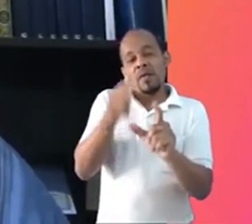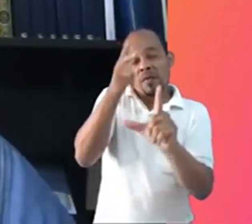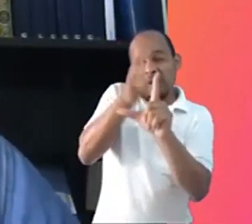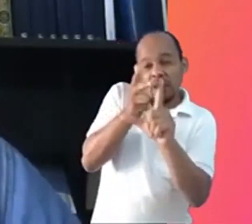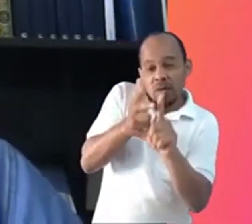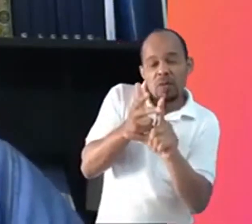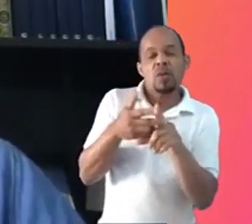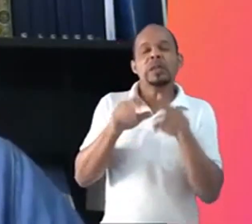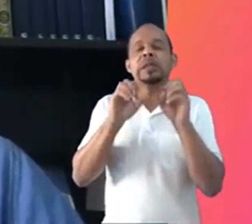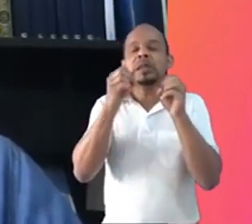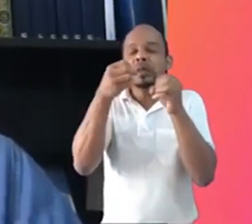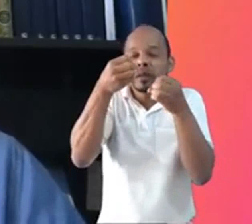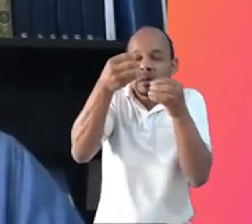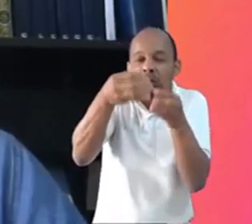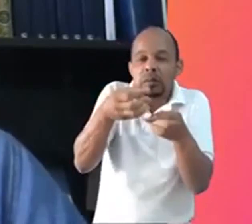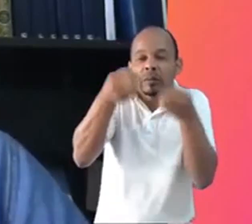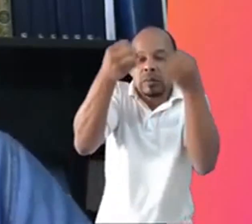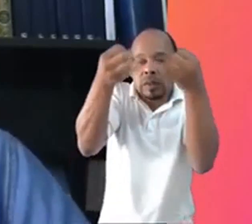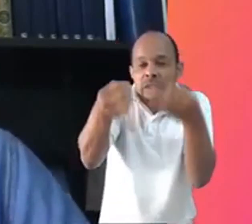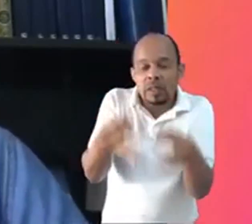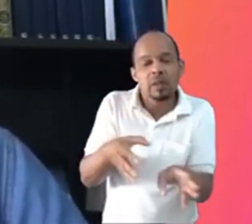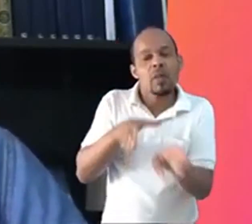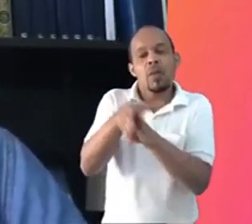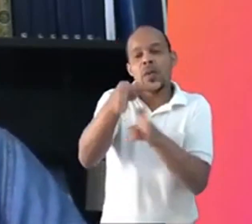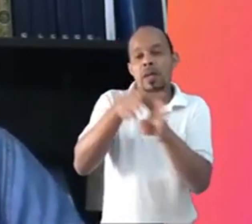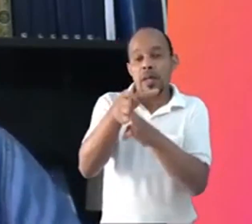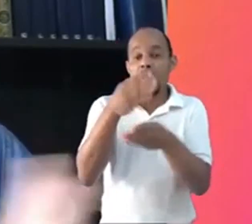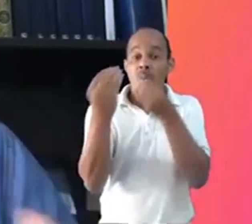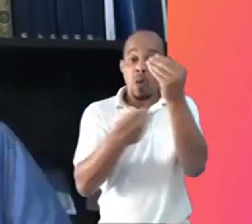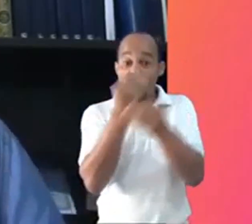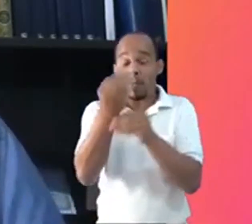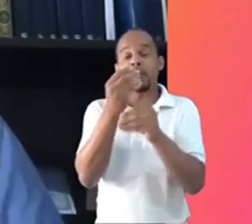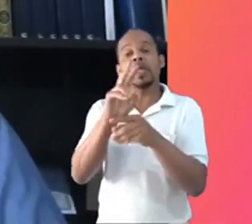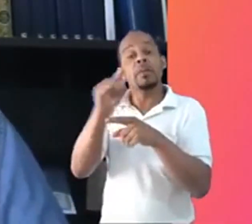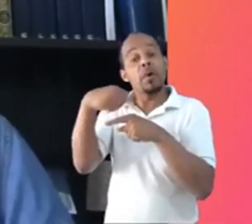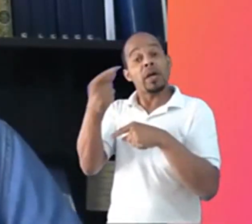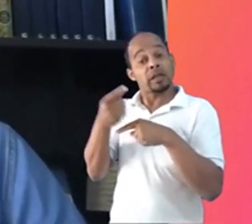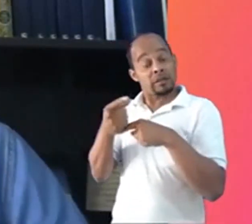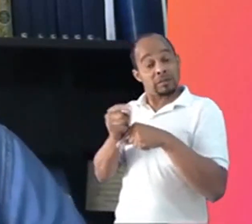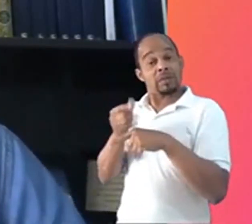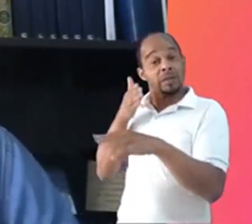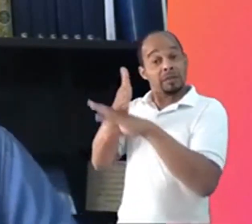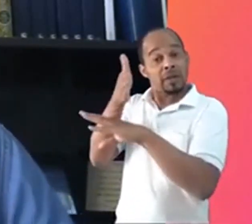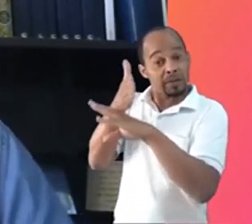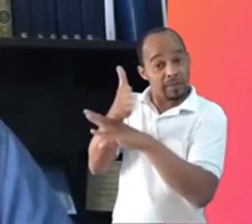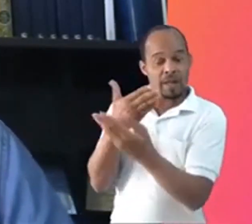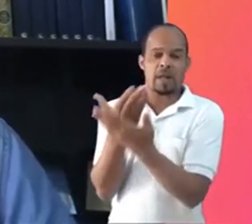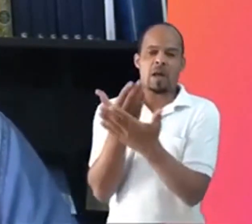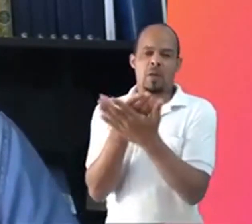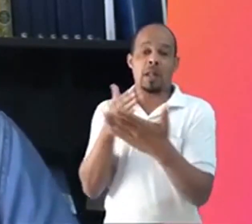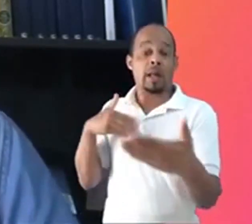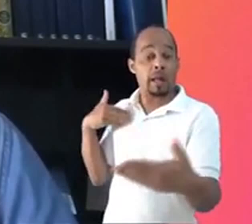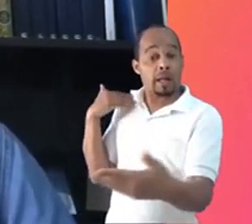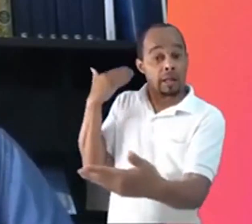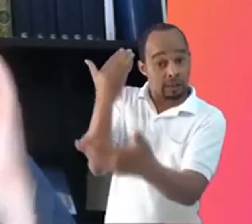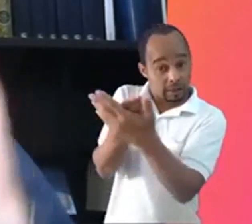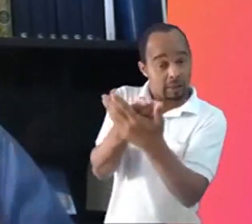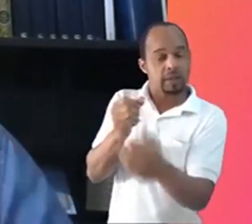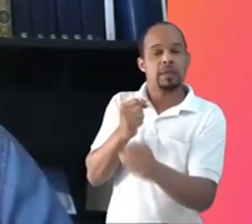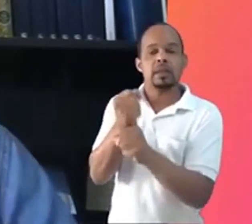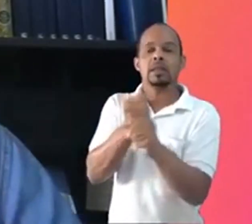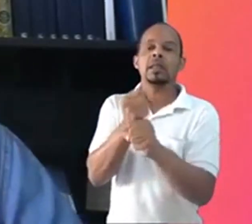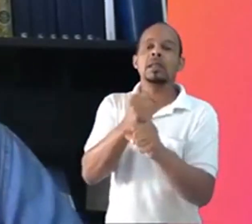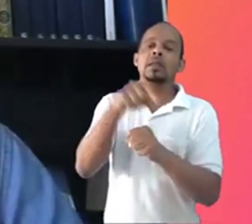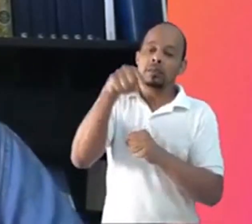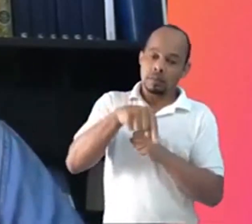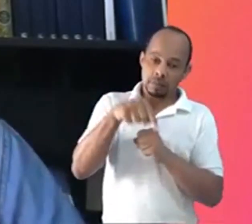para entenderem as ferramentas e irem se habilitando para poder participar das aulas, pelo menos até o final desse ano. Vamos torcer